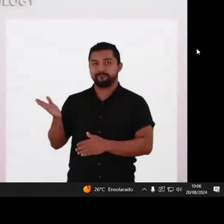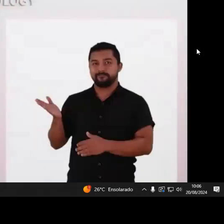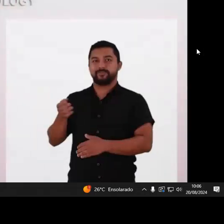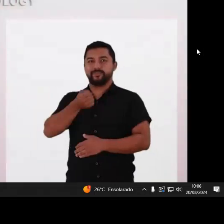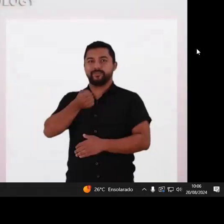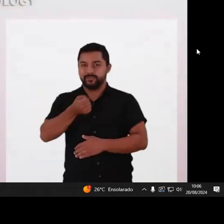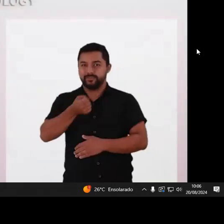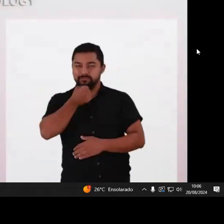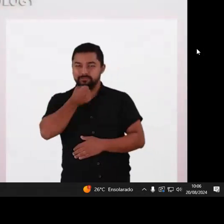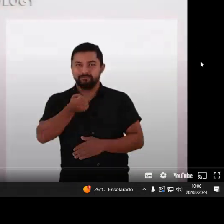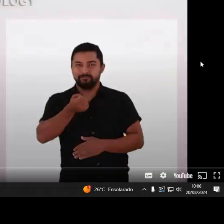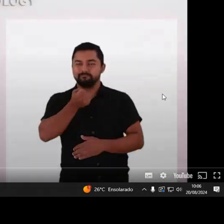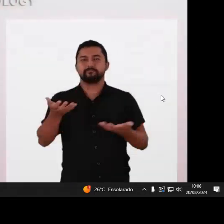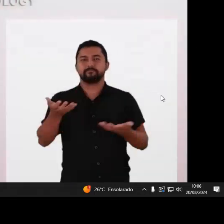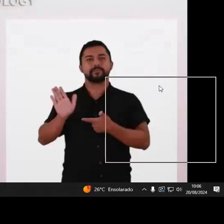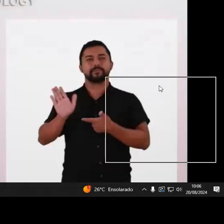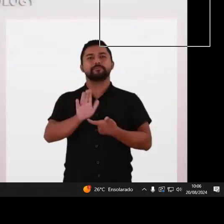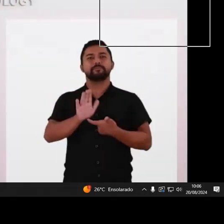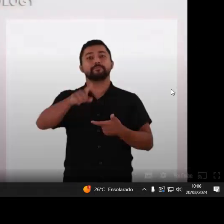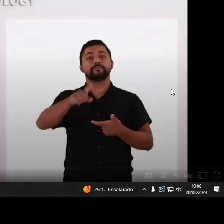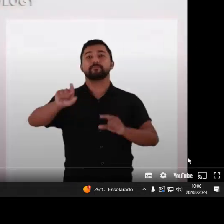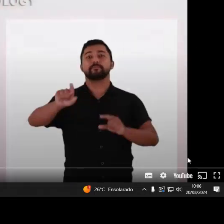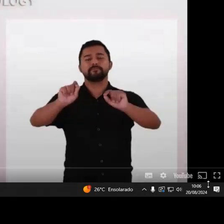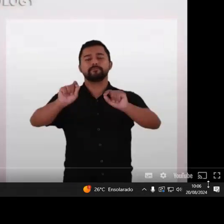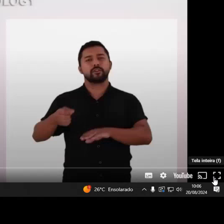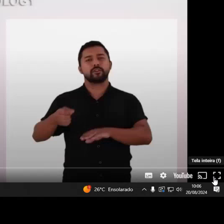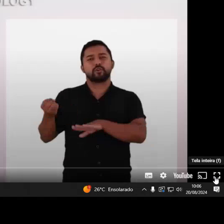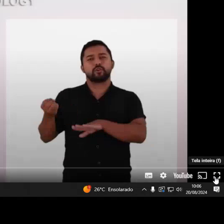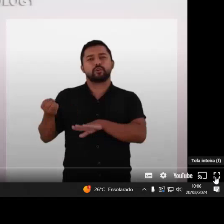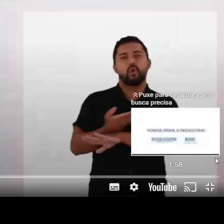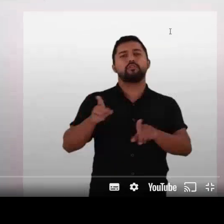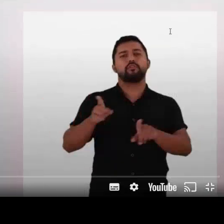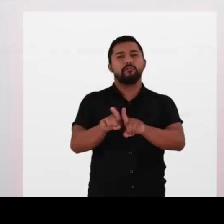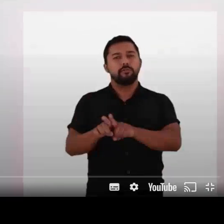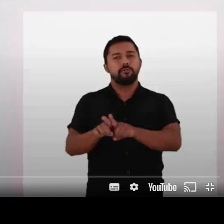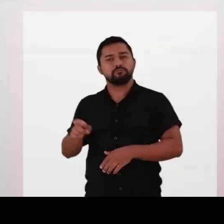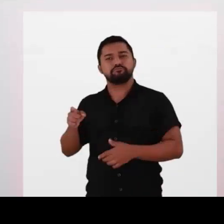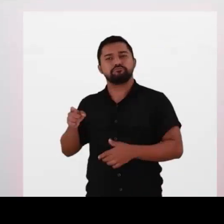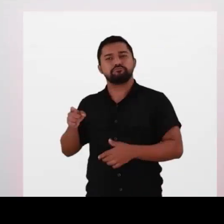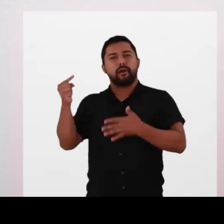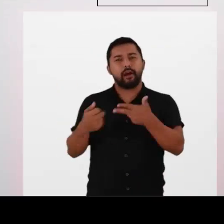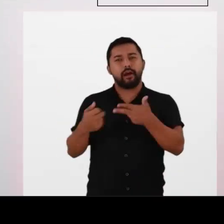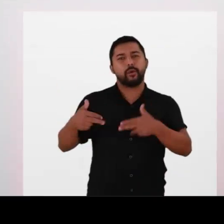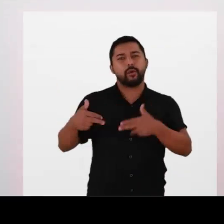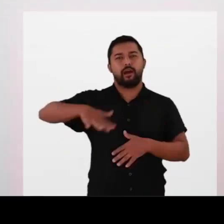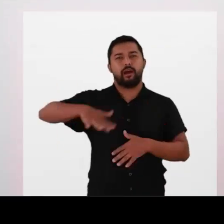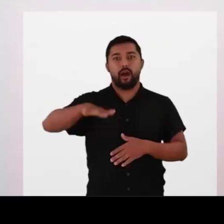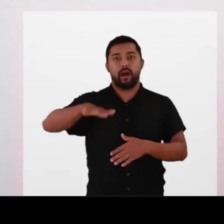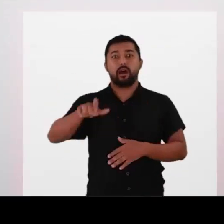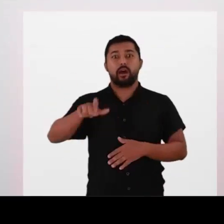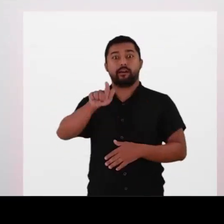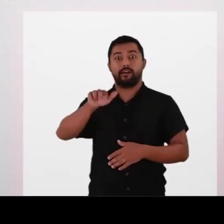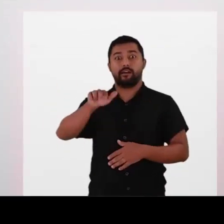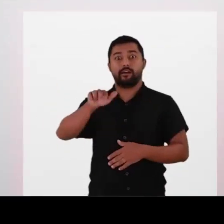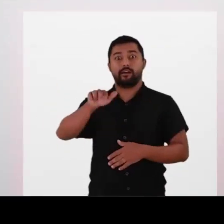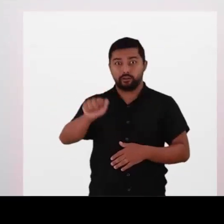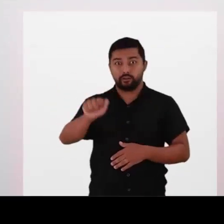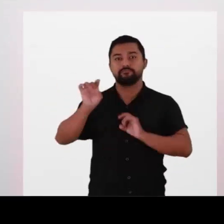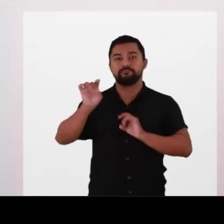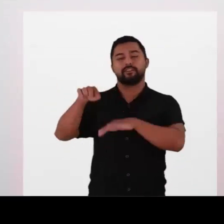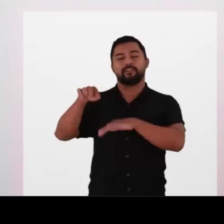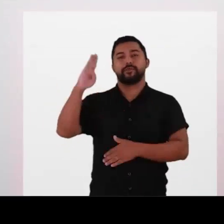Olá, eu sou Carla Vilhena, jornalista, e quero apresentar para você a mais nova e inovadora empresa de lubrificantes e